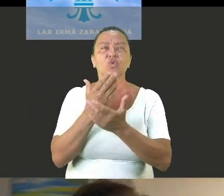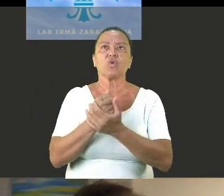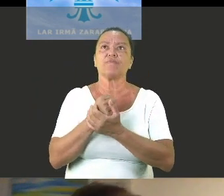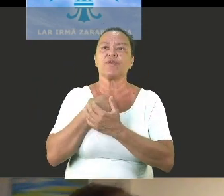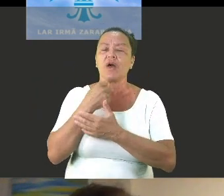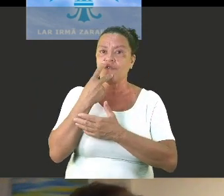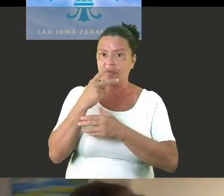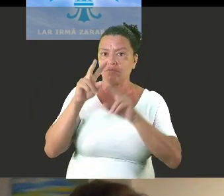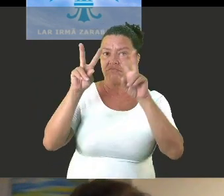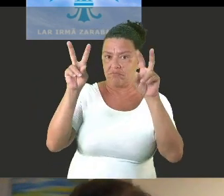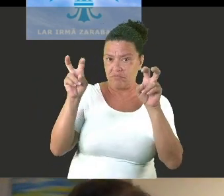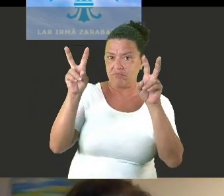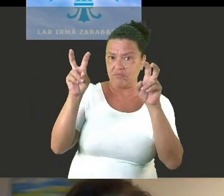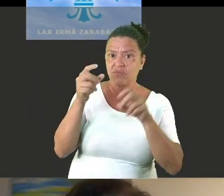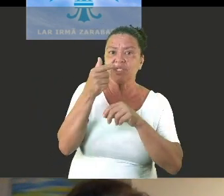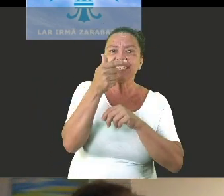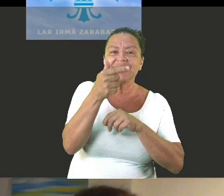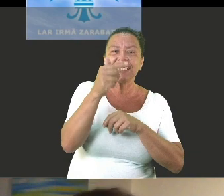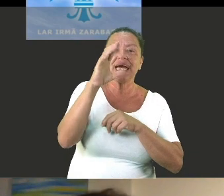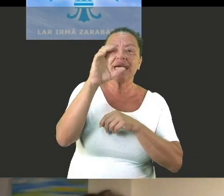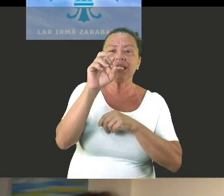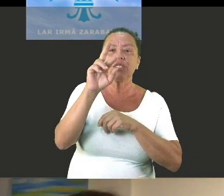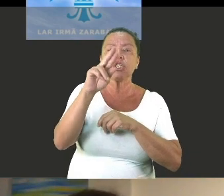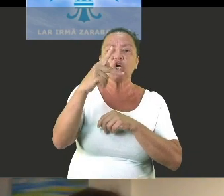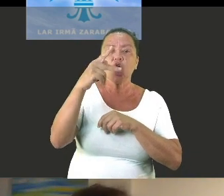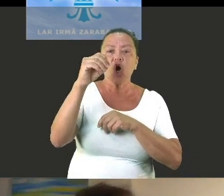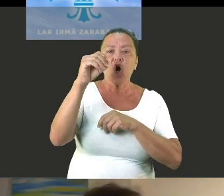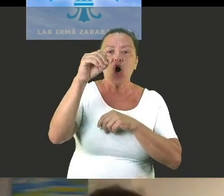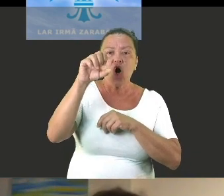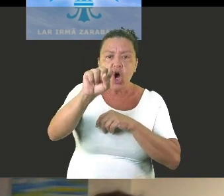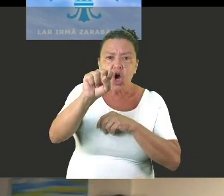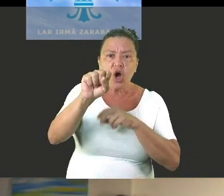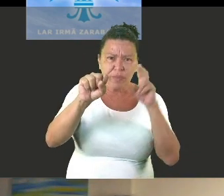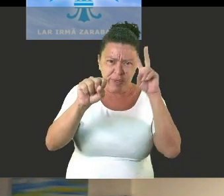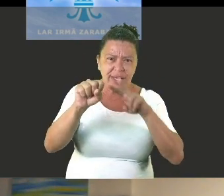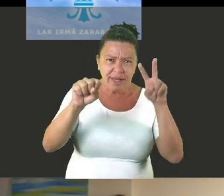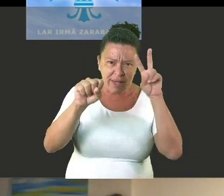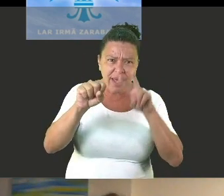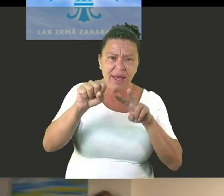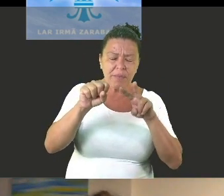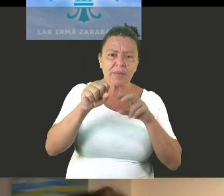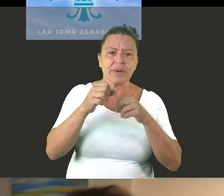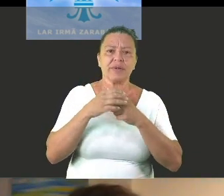falamos a respeito dos 7 corpos, nós falamos a respeito,